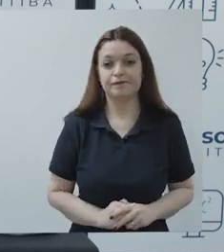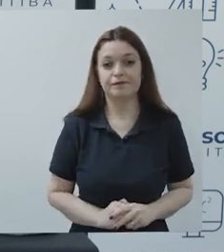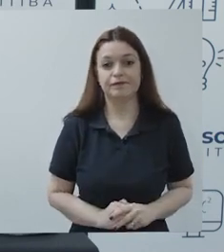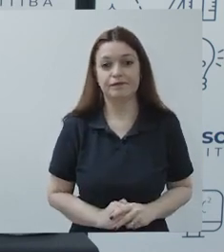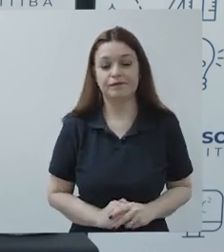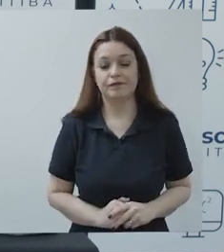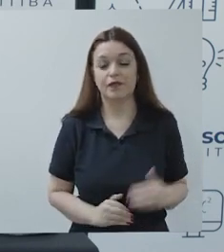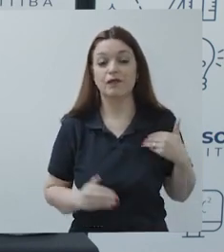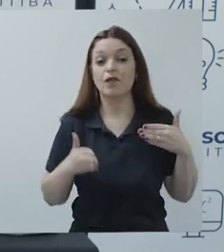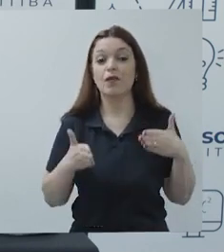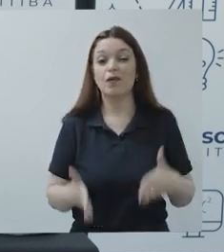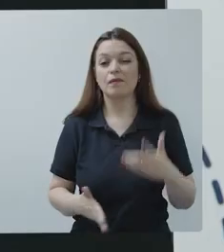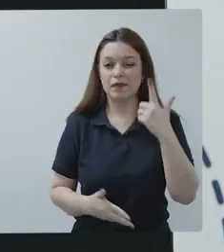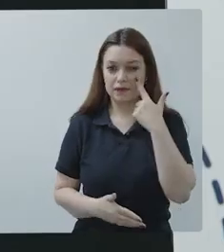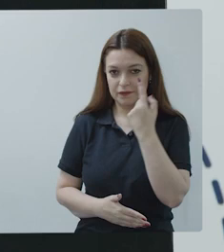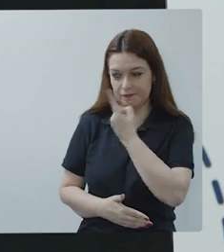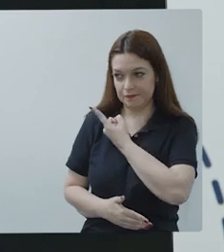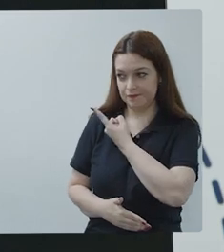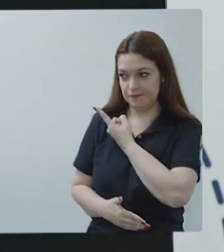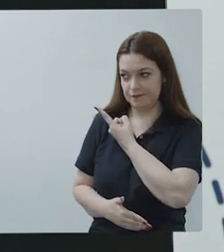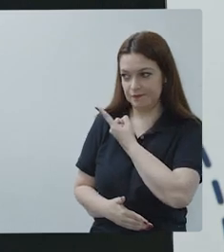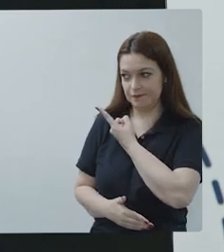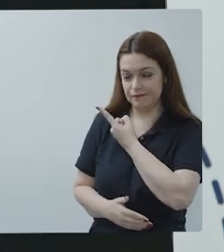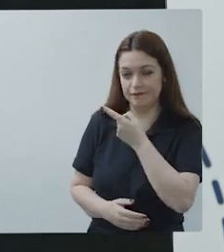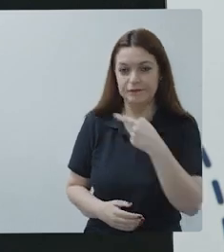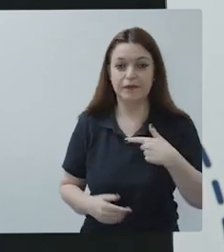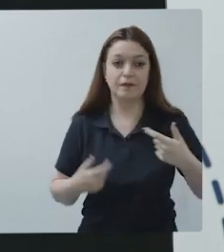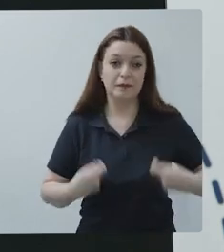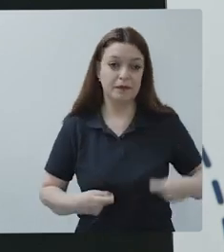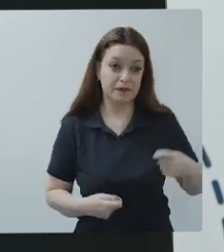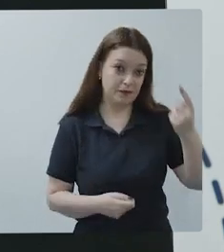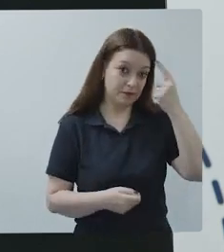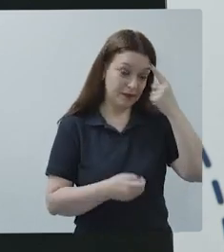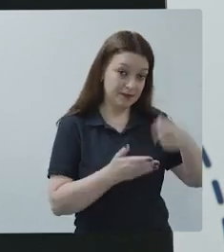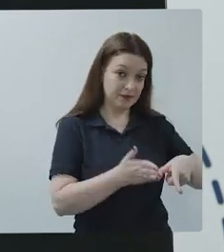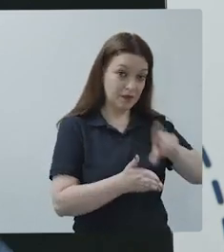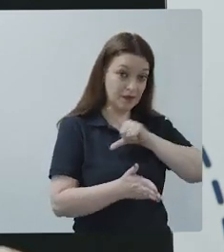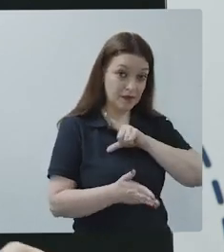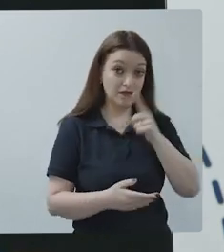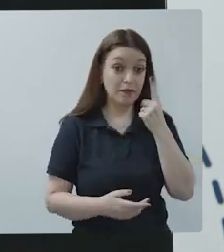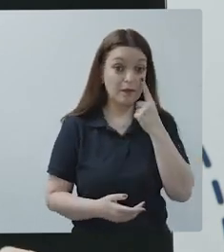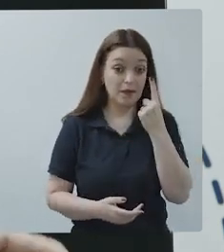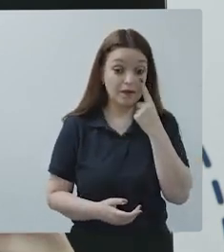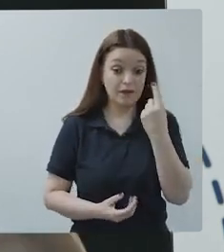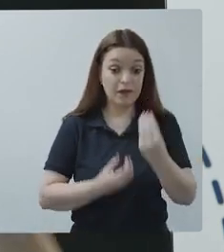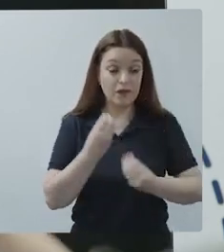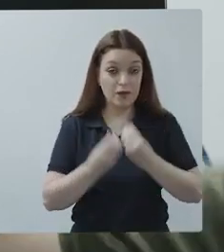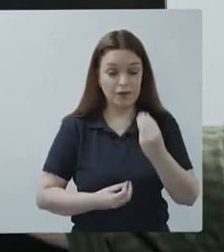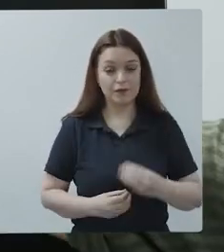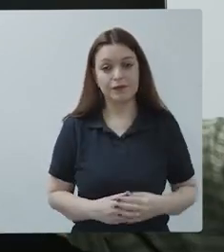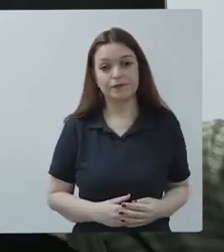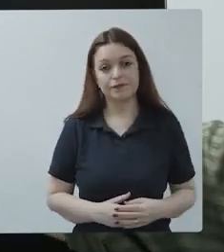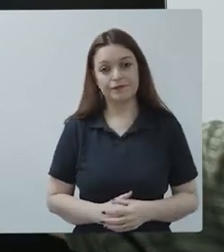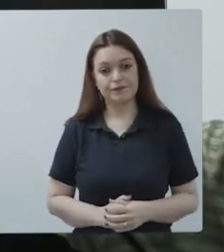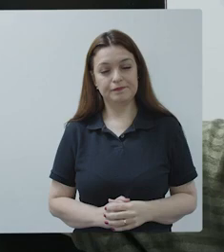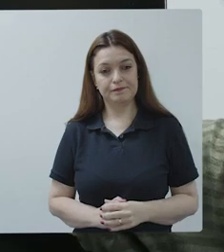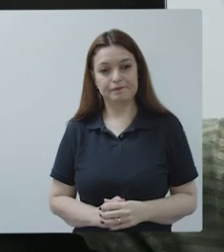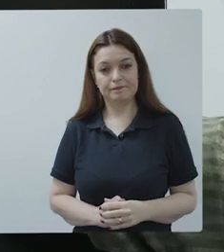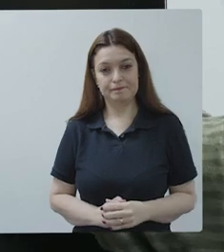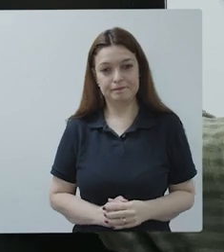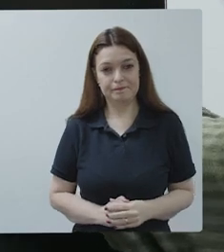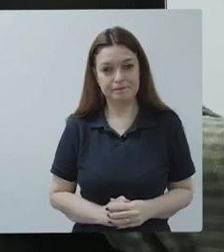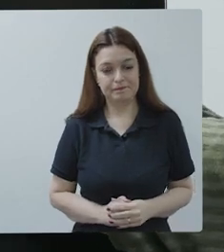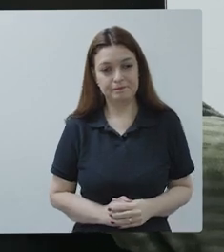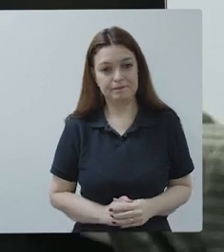no cantinho. Tem que pensar bem antes de colocar, né? Uhum. Então, eu vou no meio aqui. No